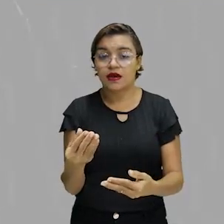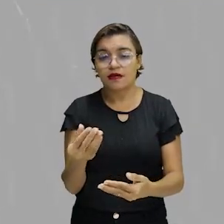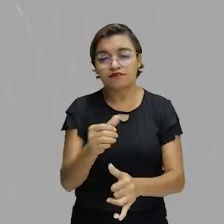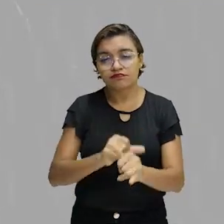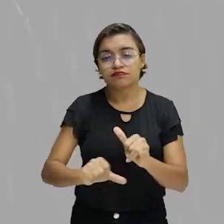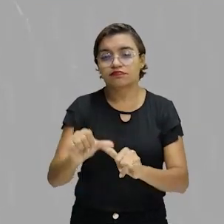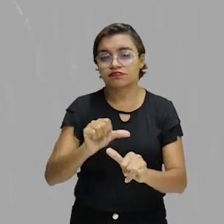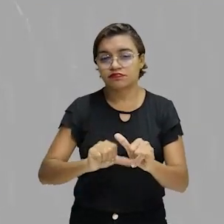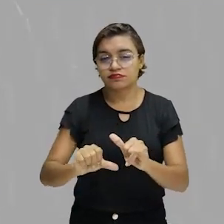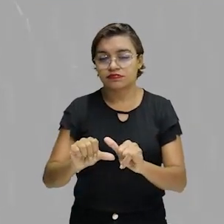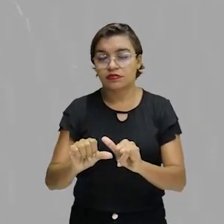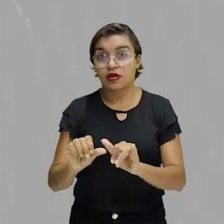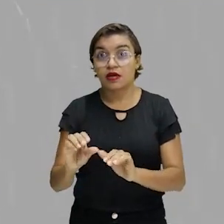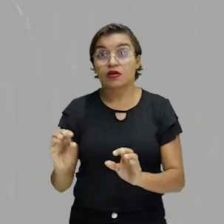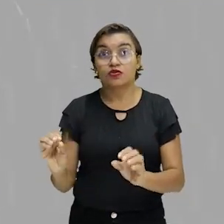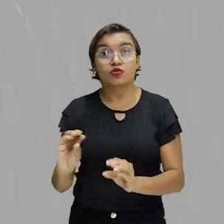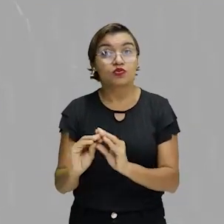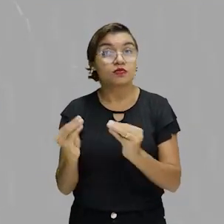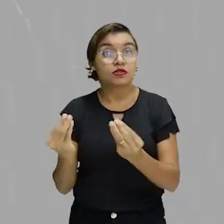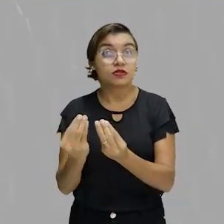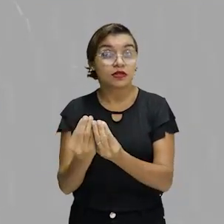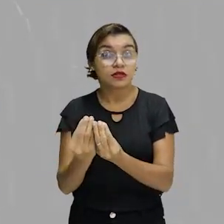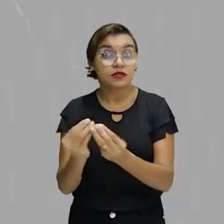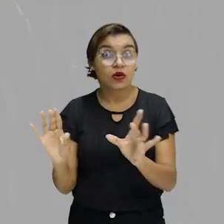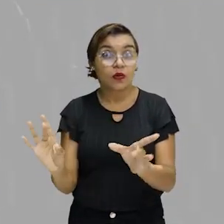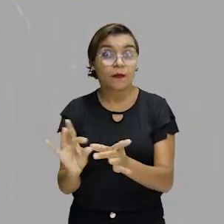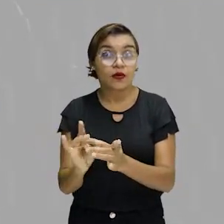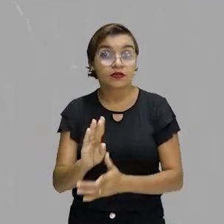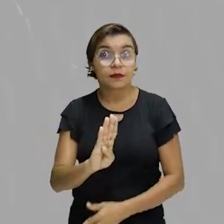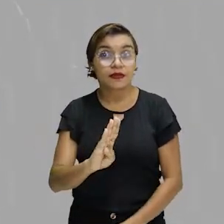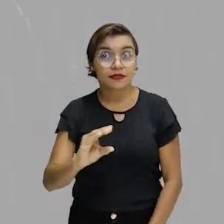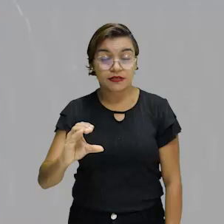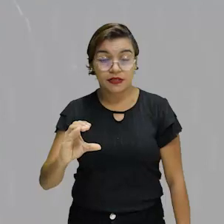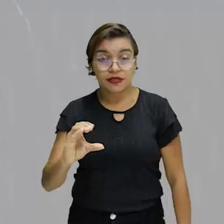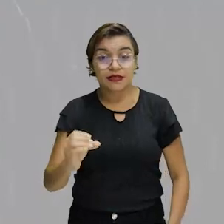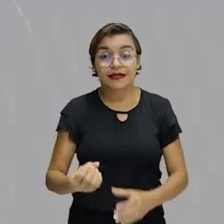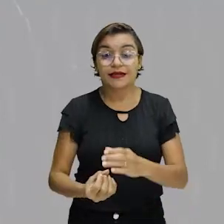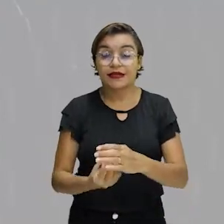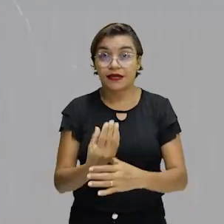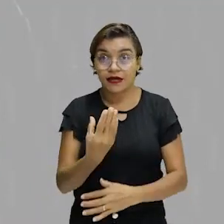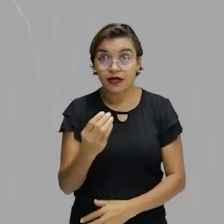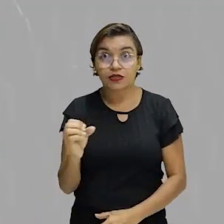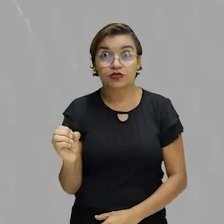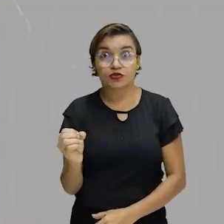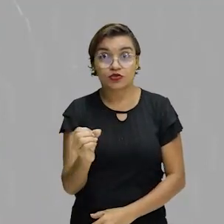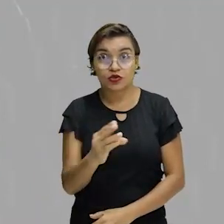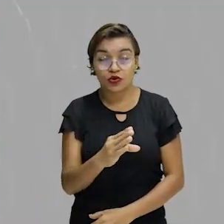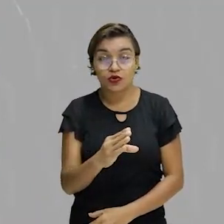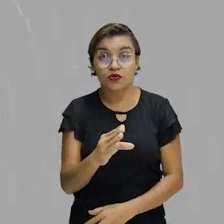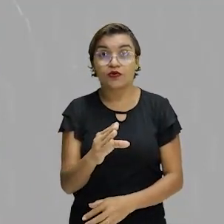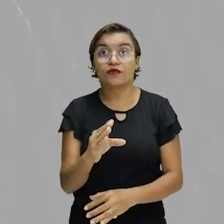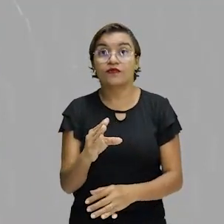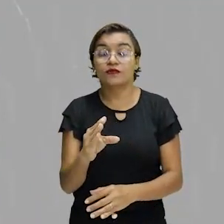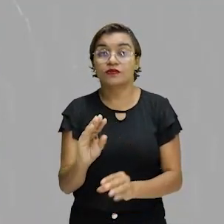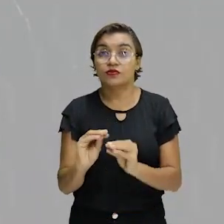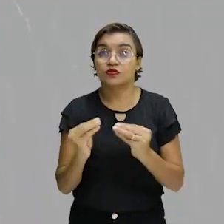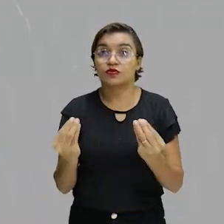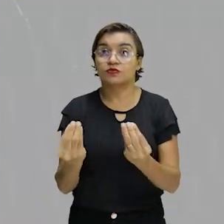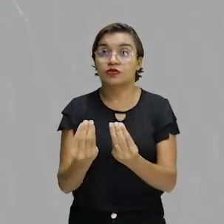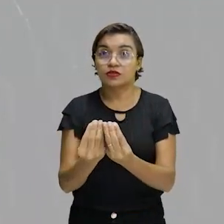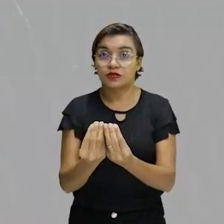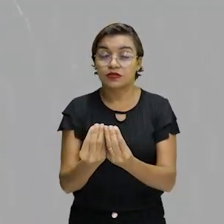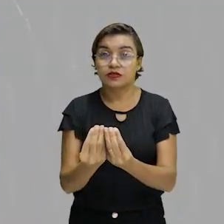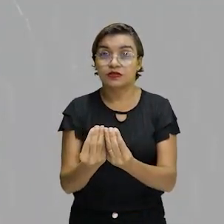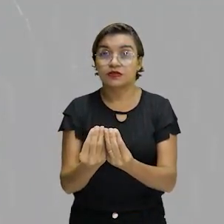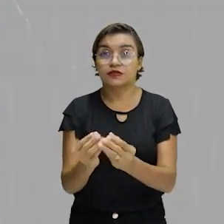composta BC e gerando né uma nova substância simples e uma nova substância